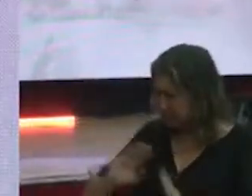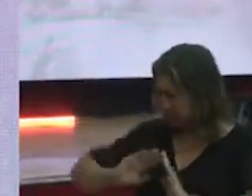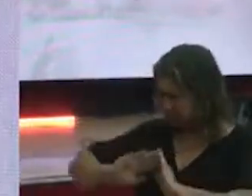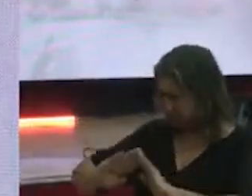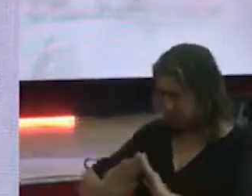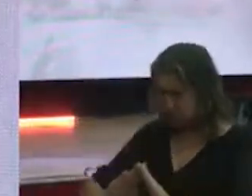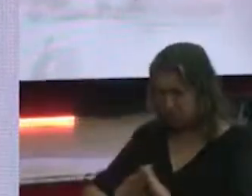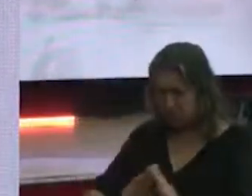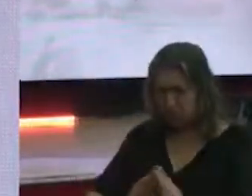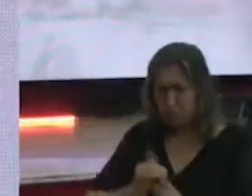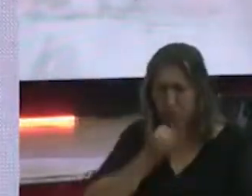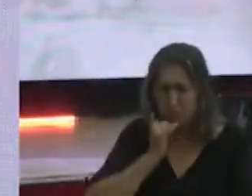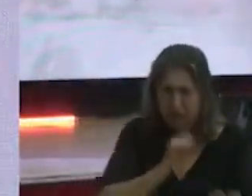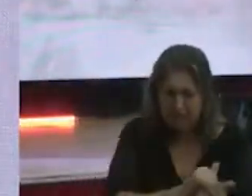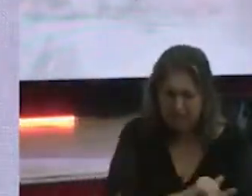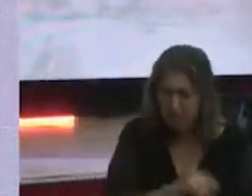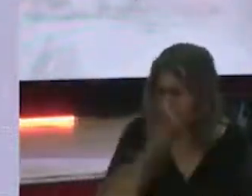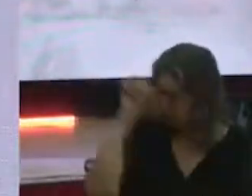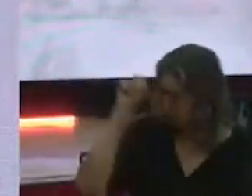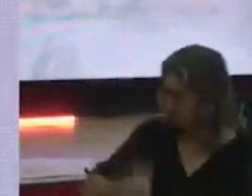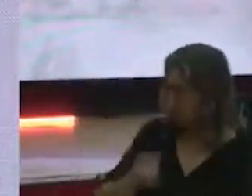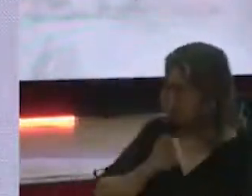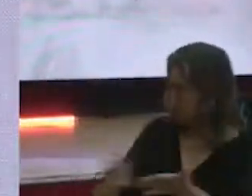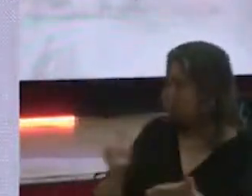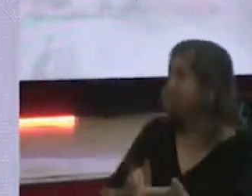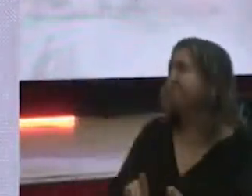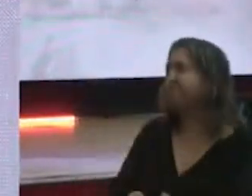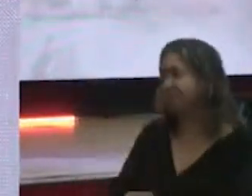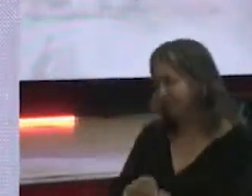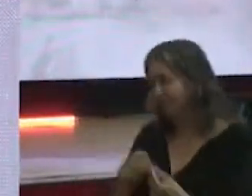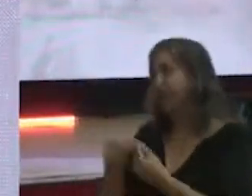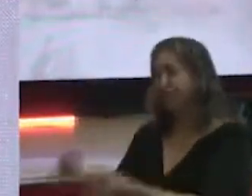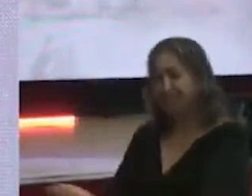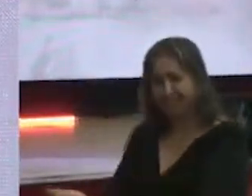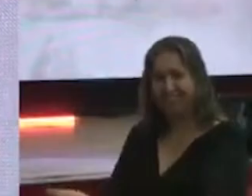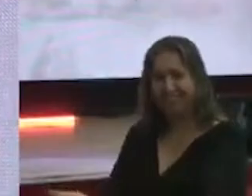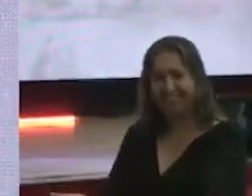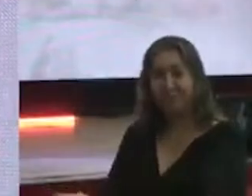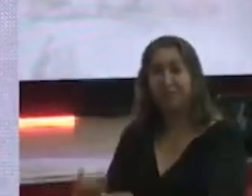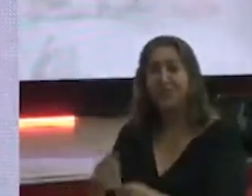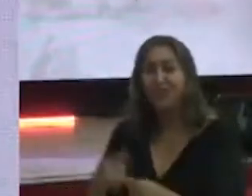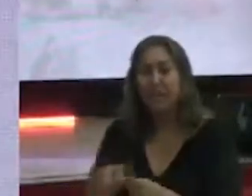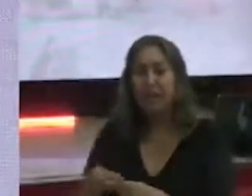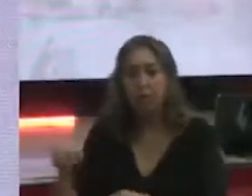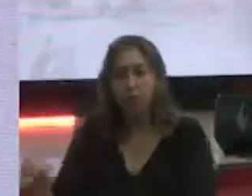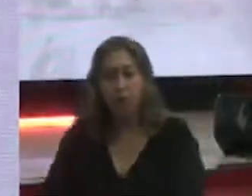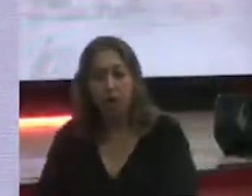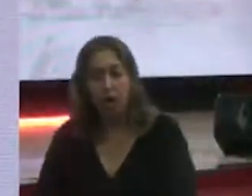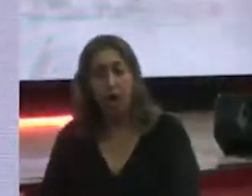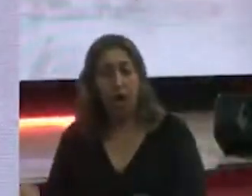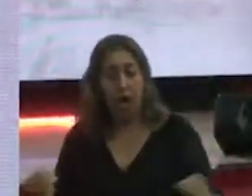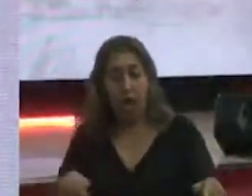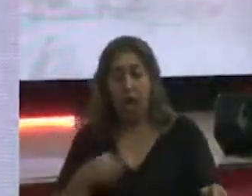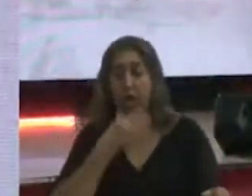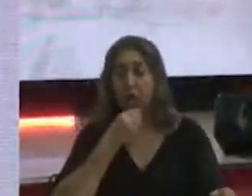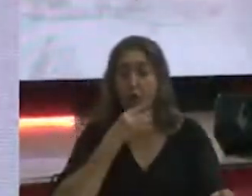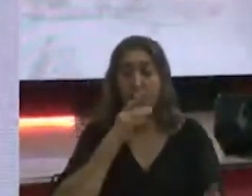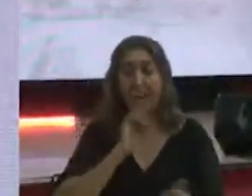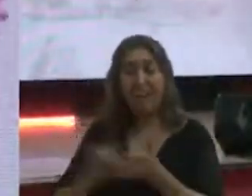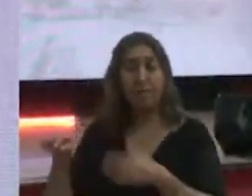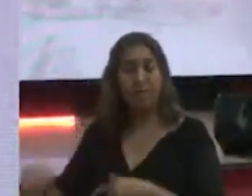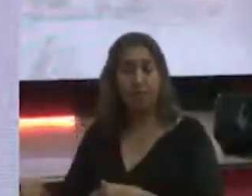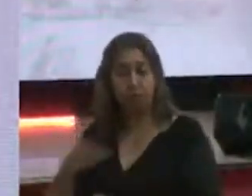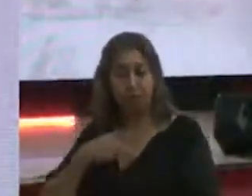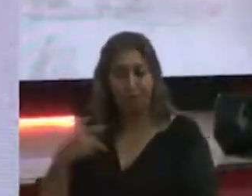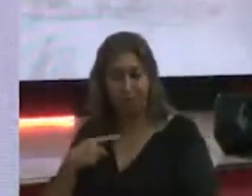Clemência pro seu pior inimigo eu vou conceder e a história diz que Miller e aquele homem